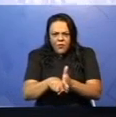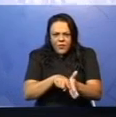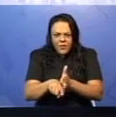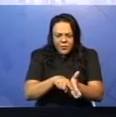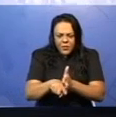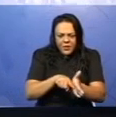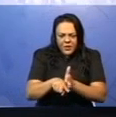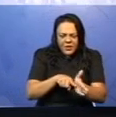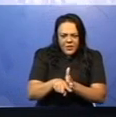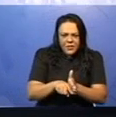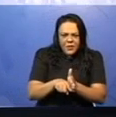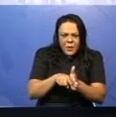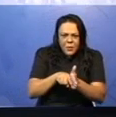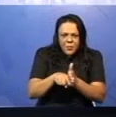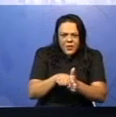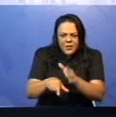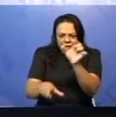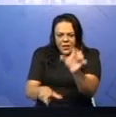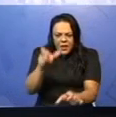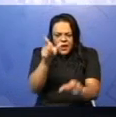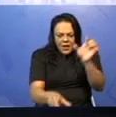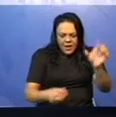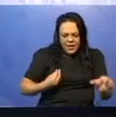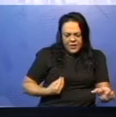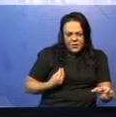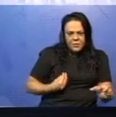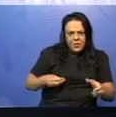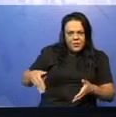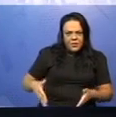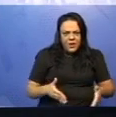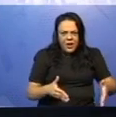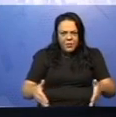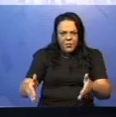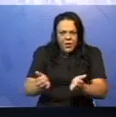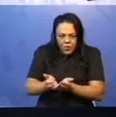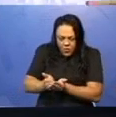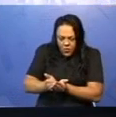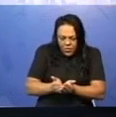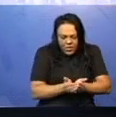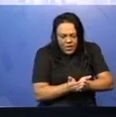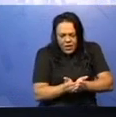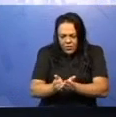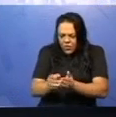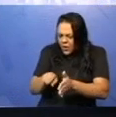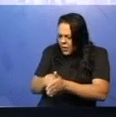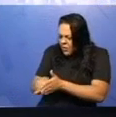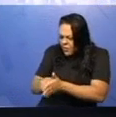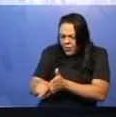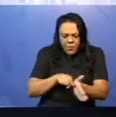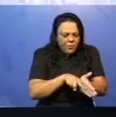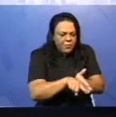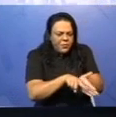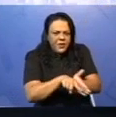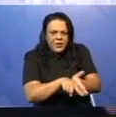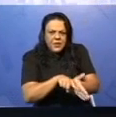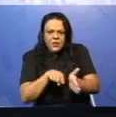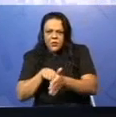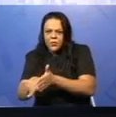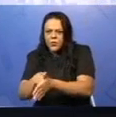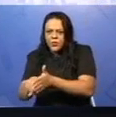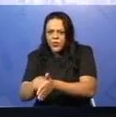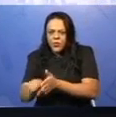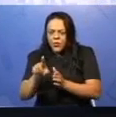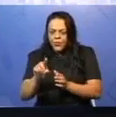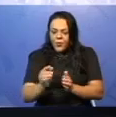as espécies que haviam no caminho onde esse navio que ele embarcou percorreu. O navio